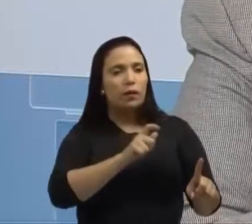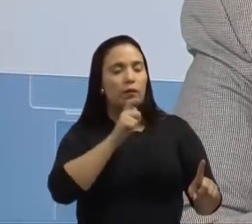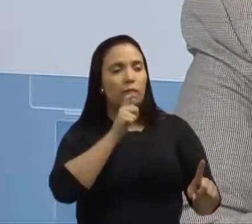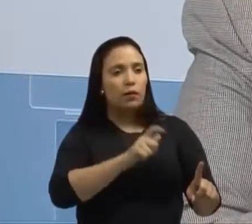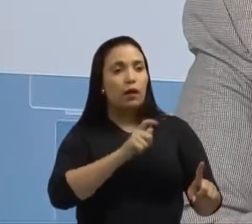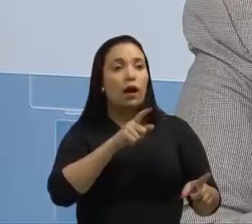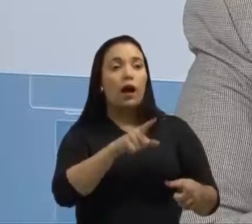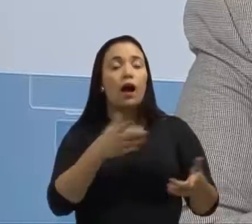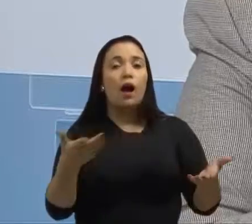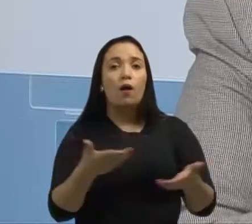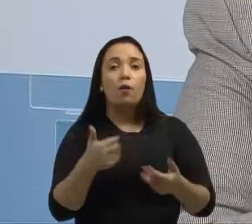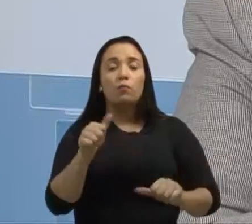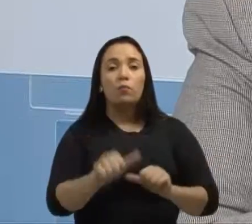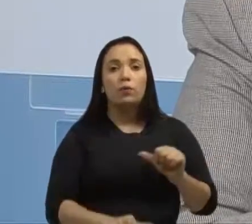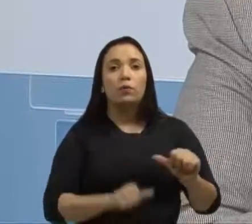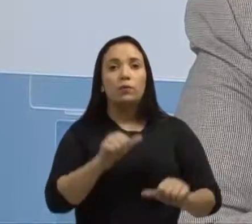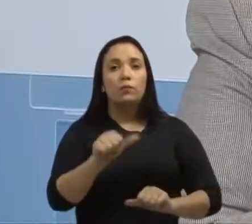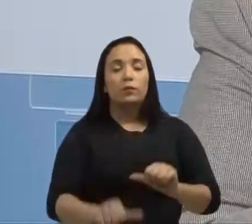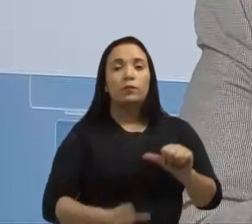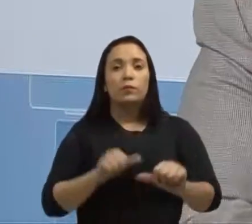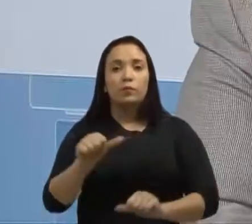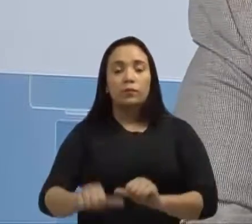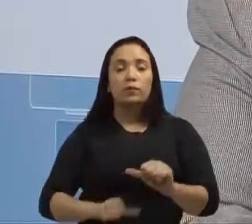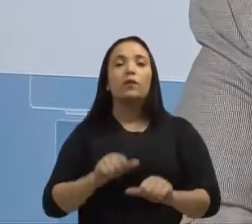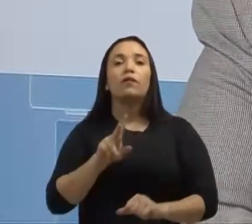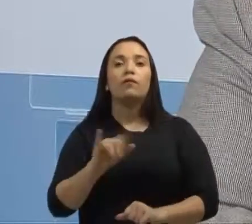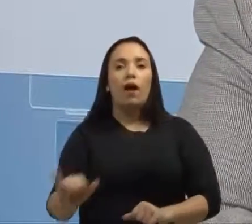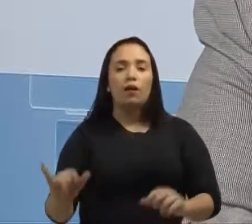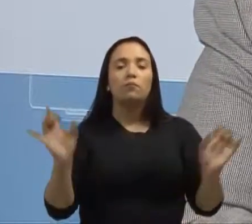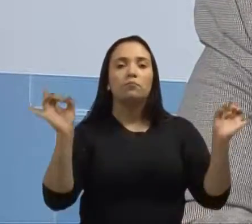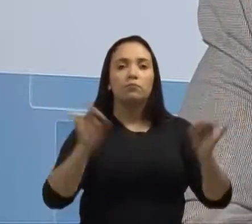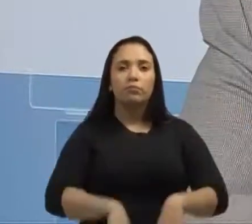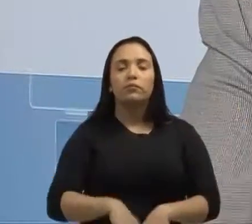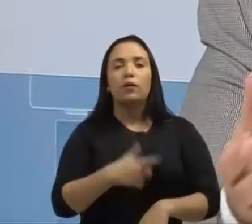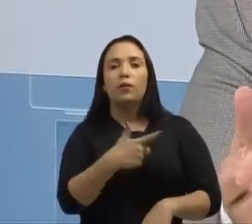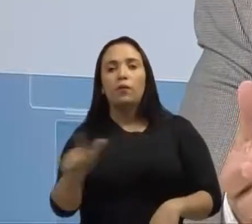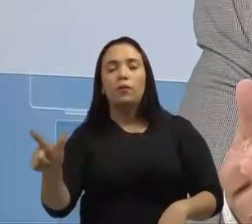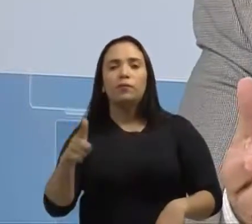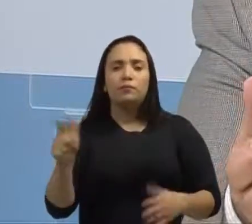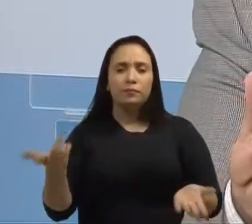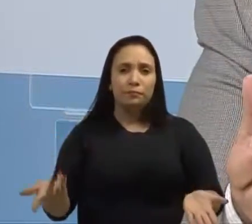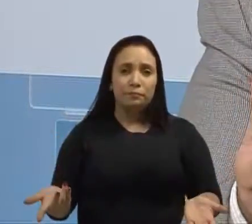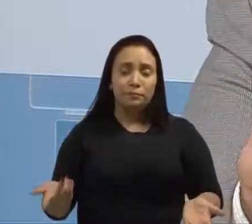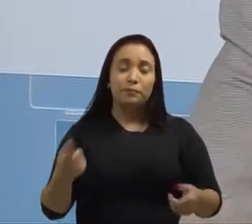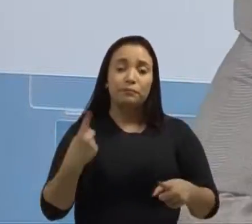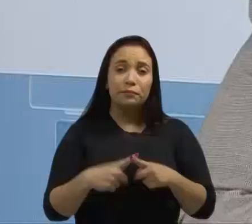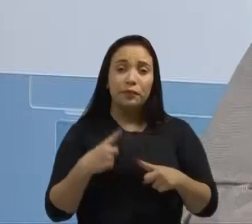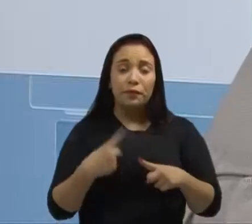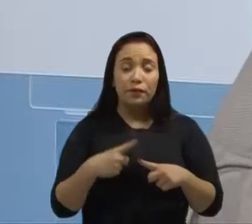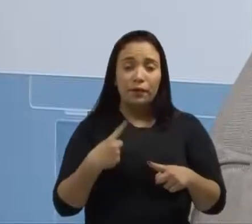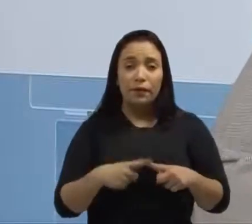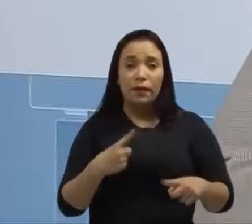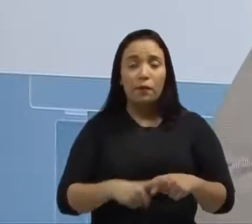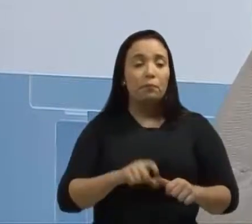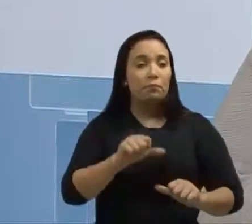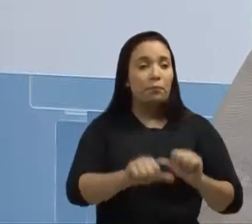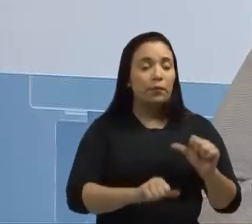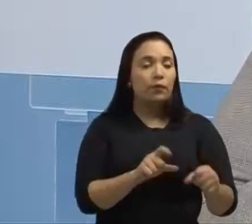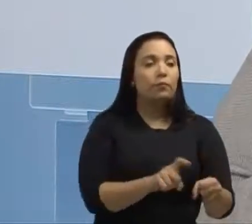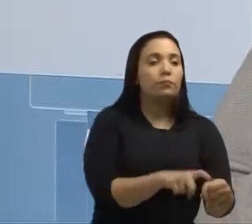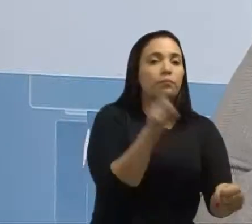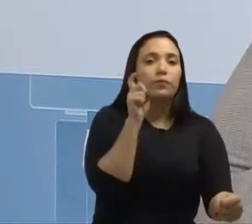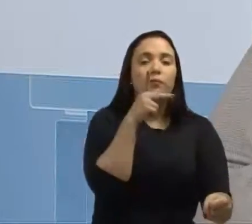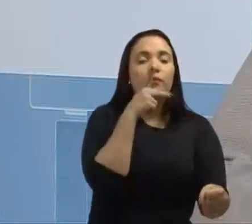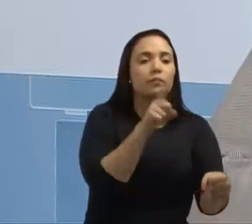partido, já está em qual? No terceiro? E parece que vai para o quarto. Você está entendendo? Porque a mudança ou não de partido